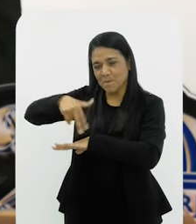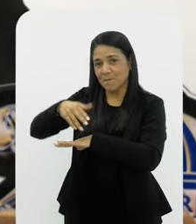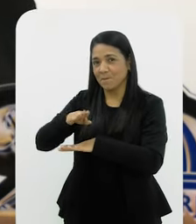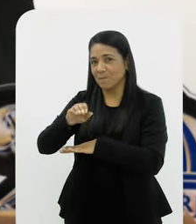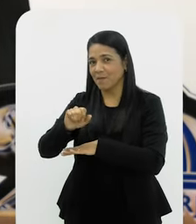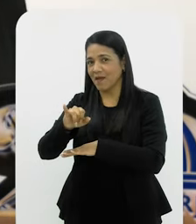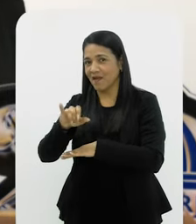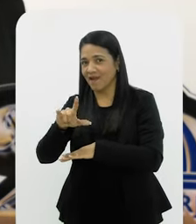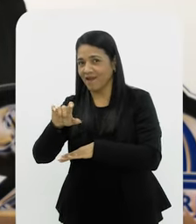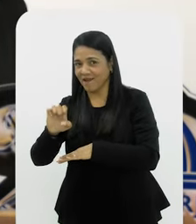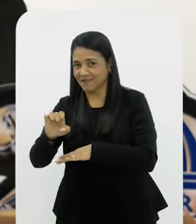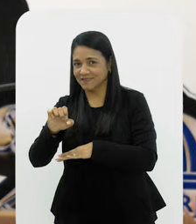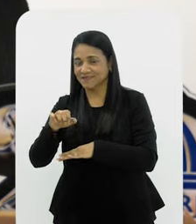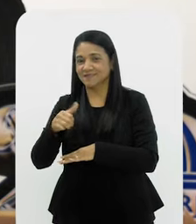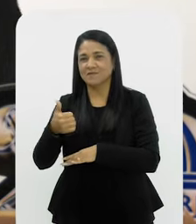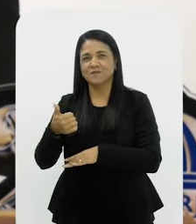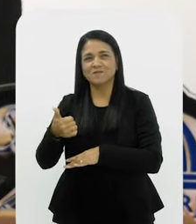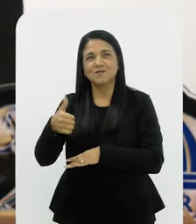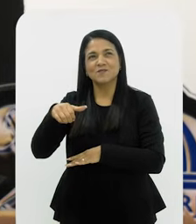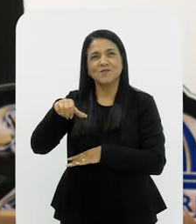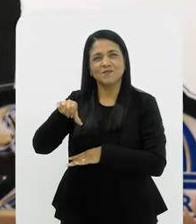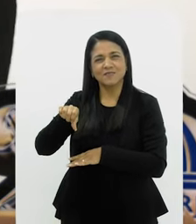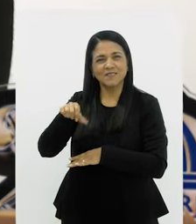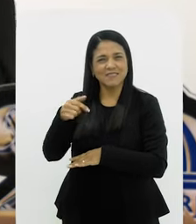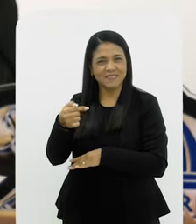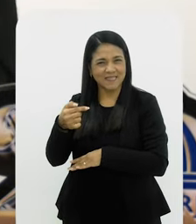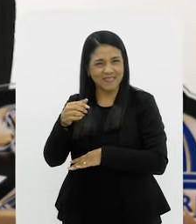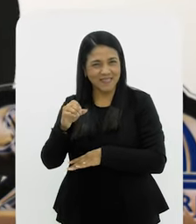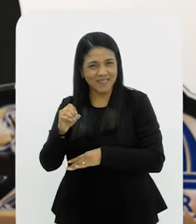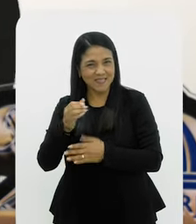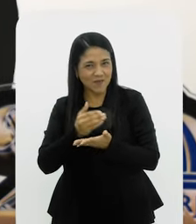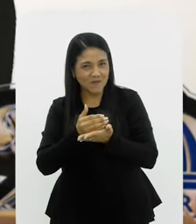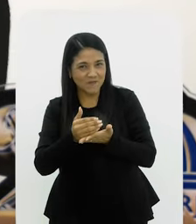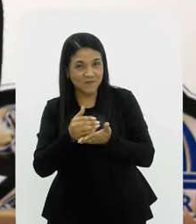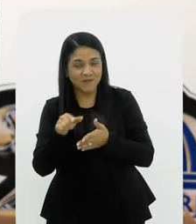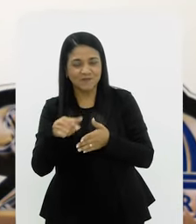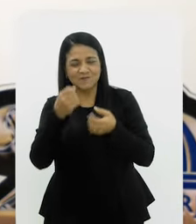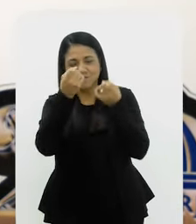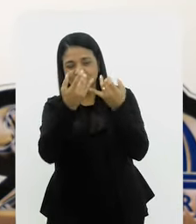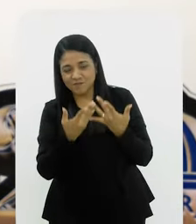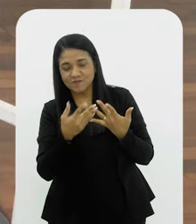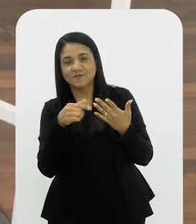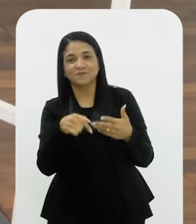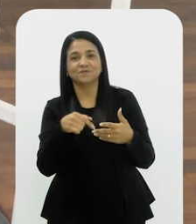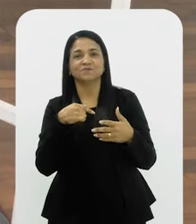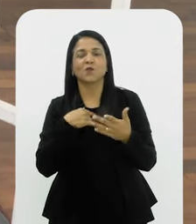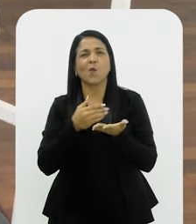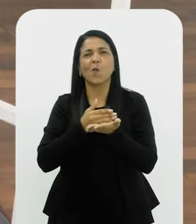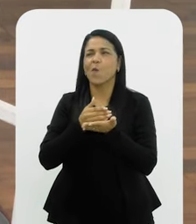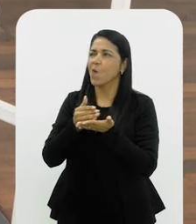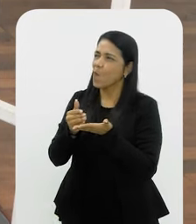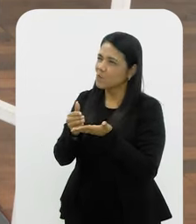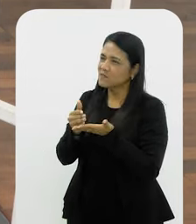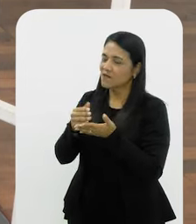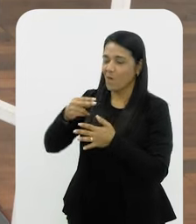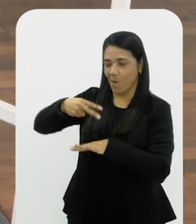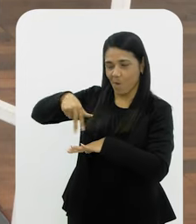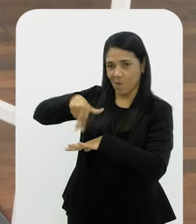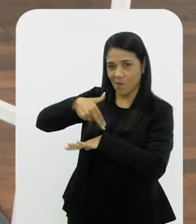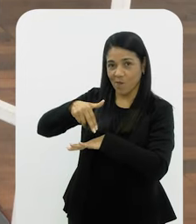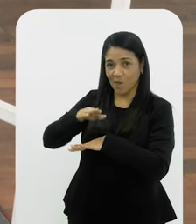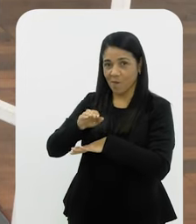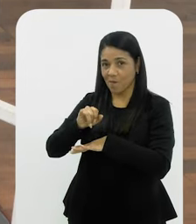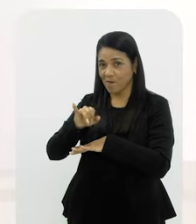bailes, início das décadas de 70. Conta um pouco pra gente. Profissionalmente, eu comecei com o baile,